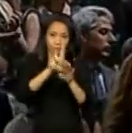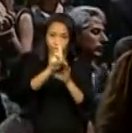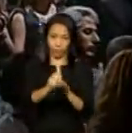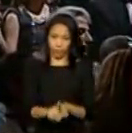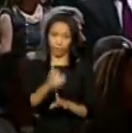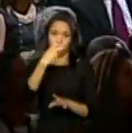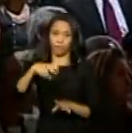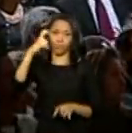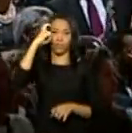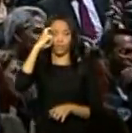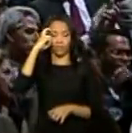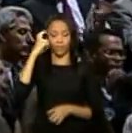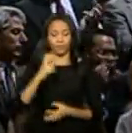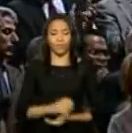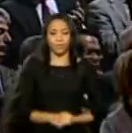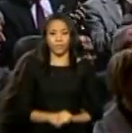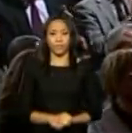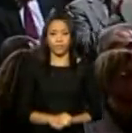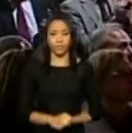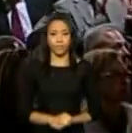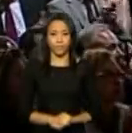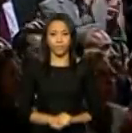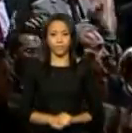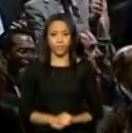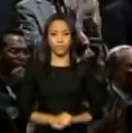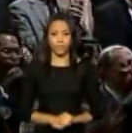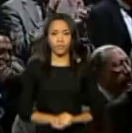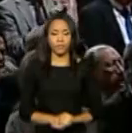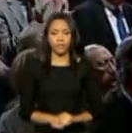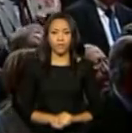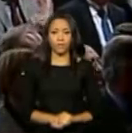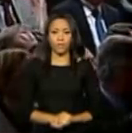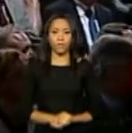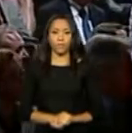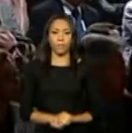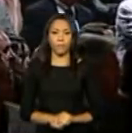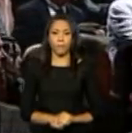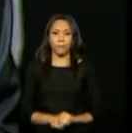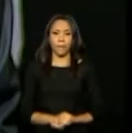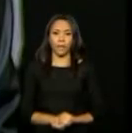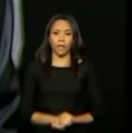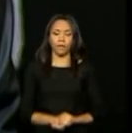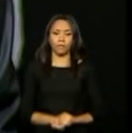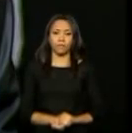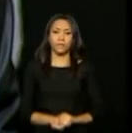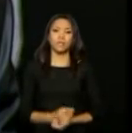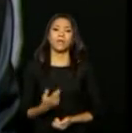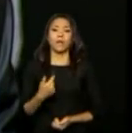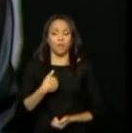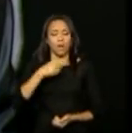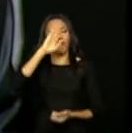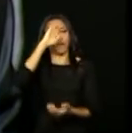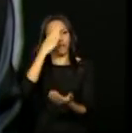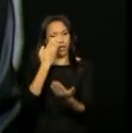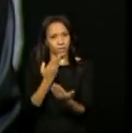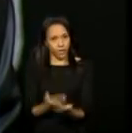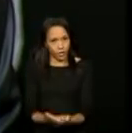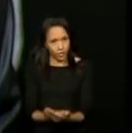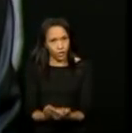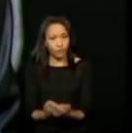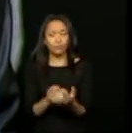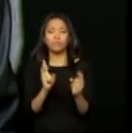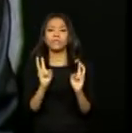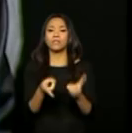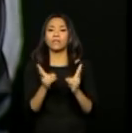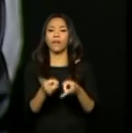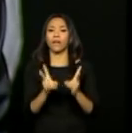A Acredito na complementariedade